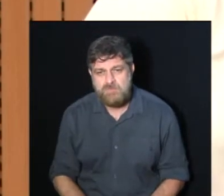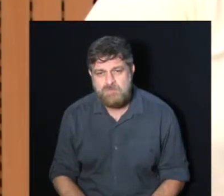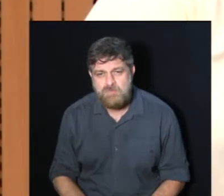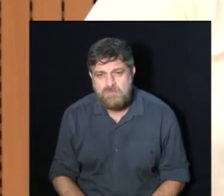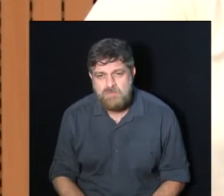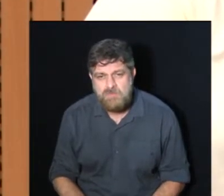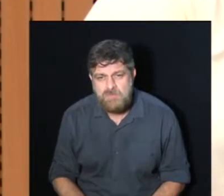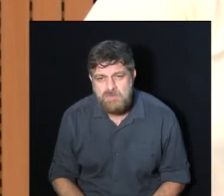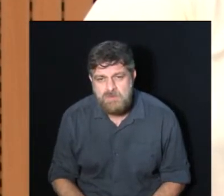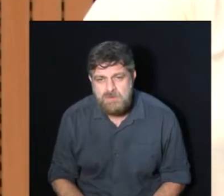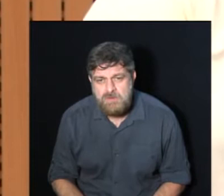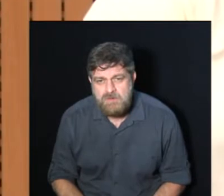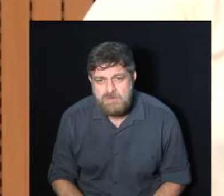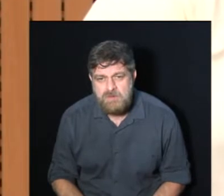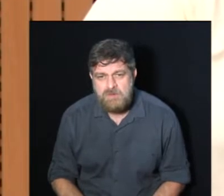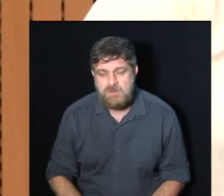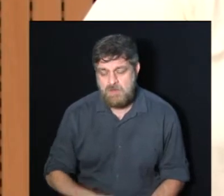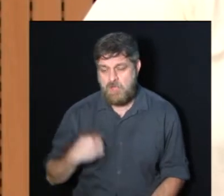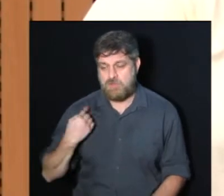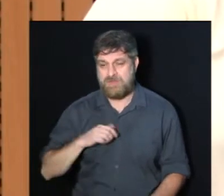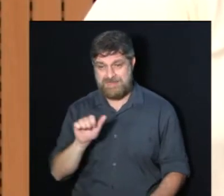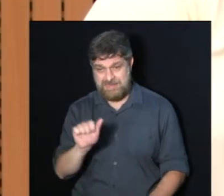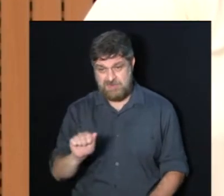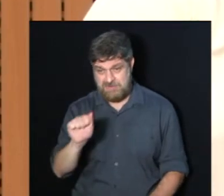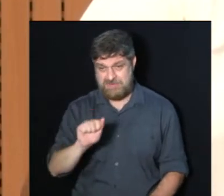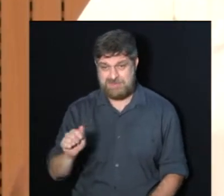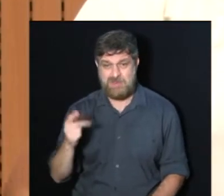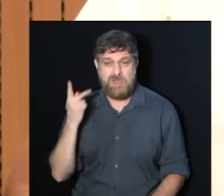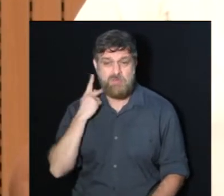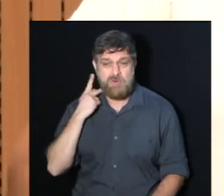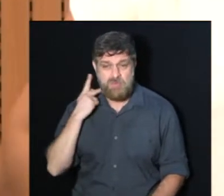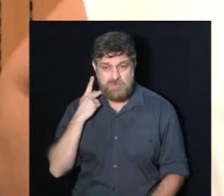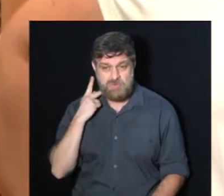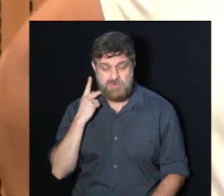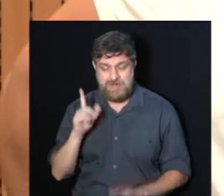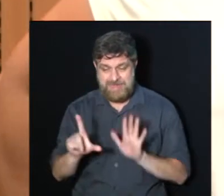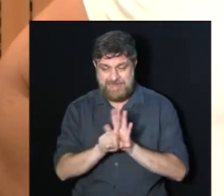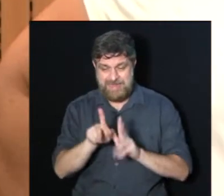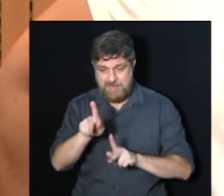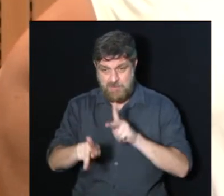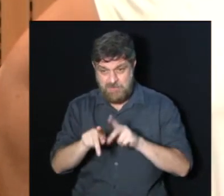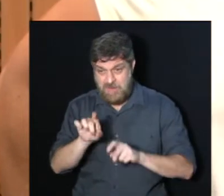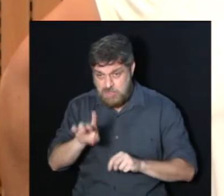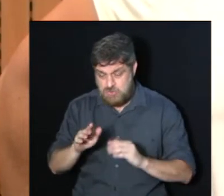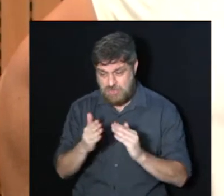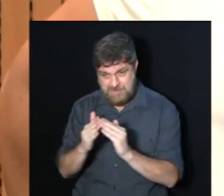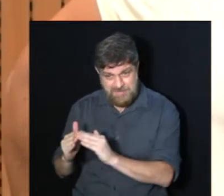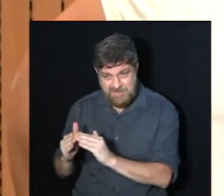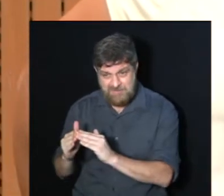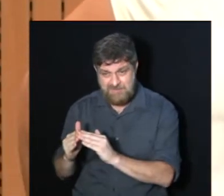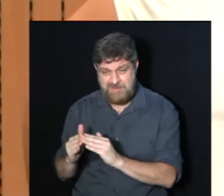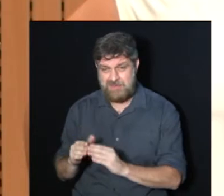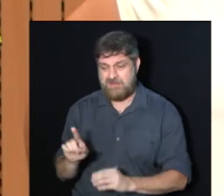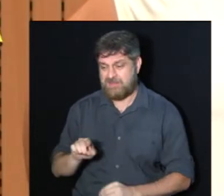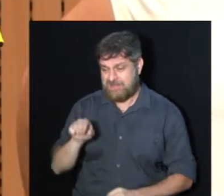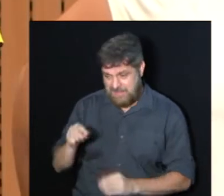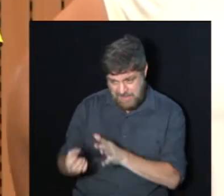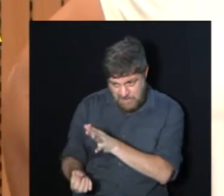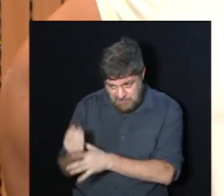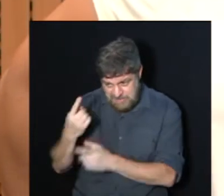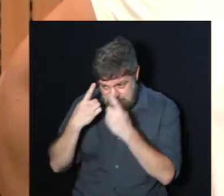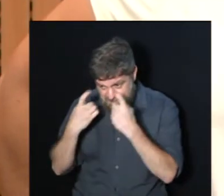aí, promotora legal popular, a gente não vivencia isso só lá na periferia, só lá na favela, só